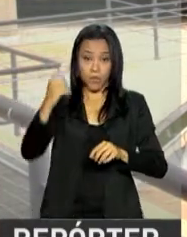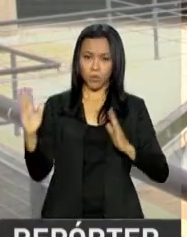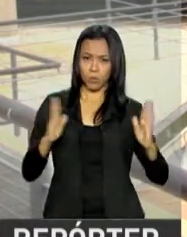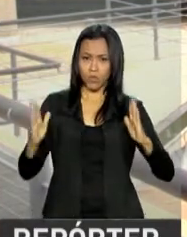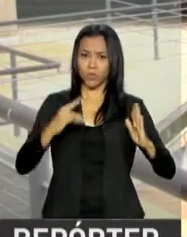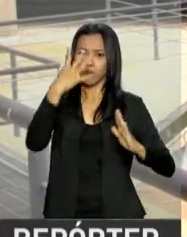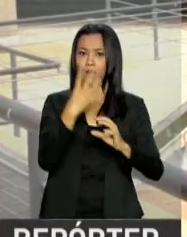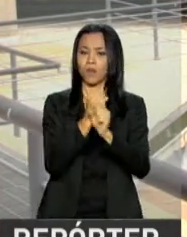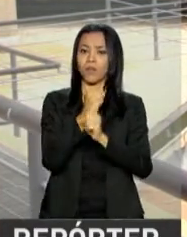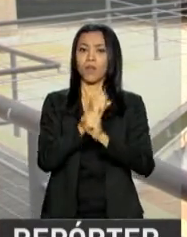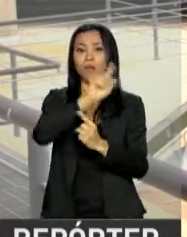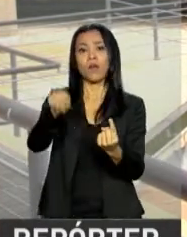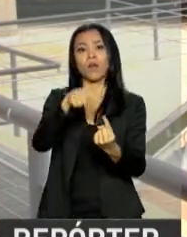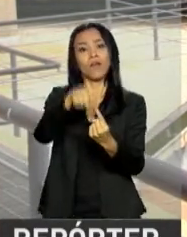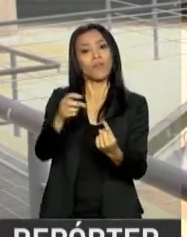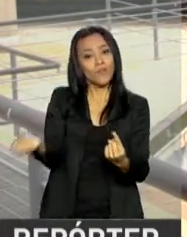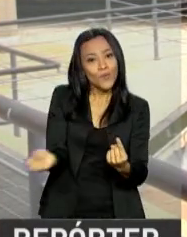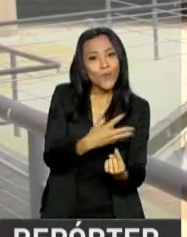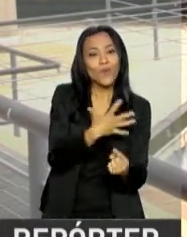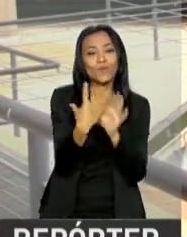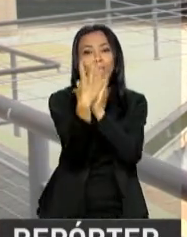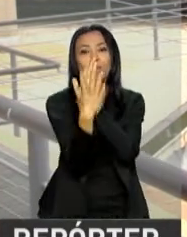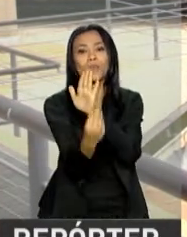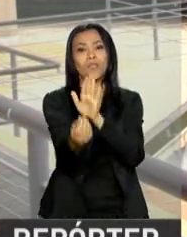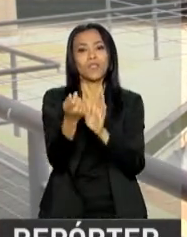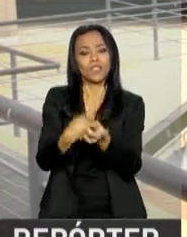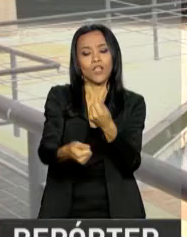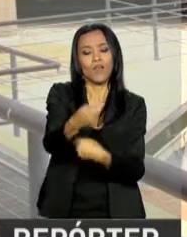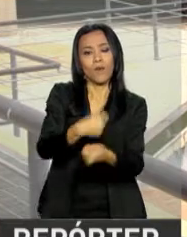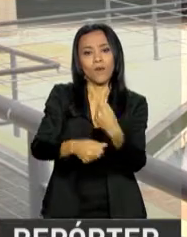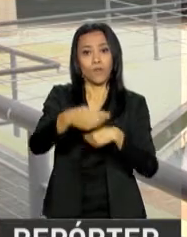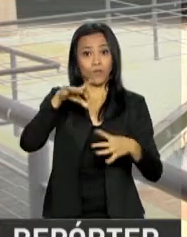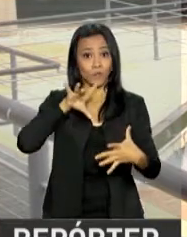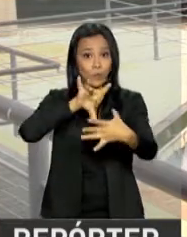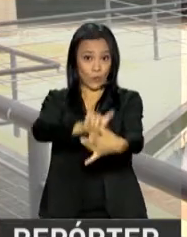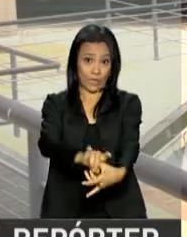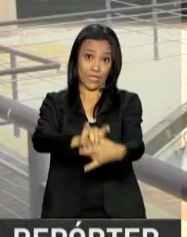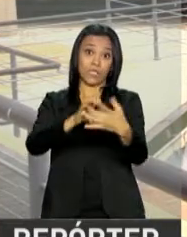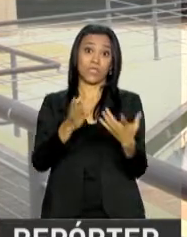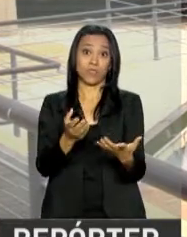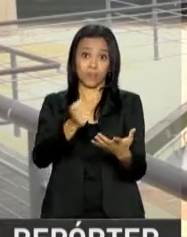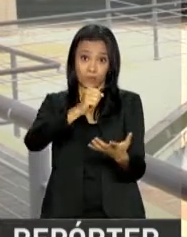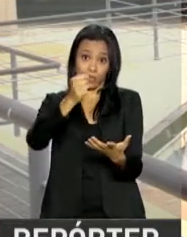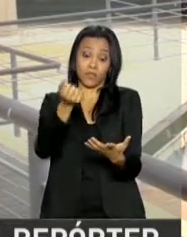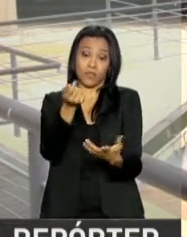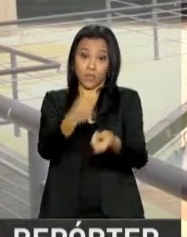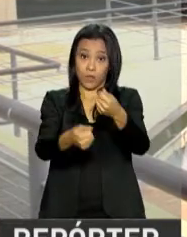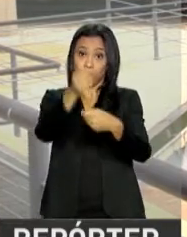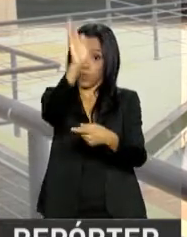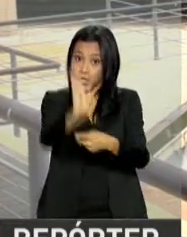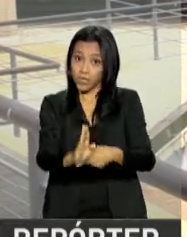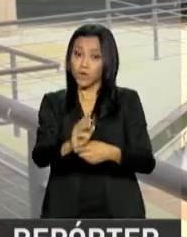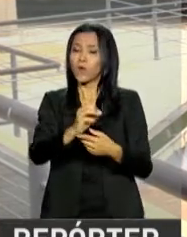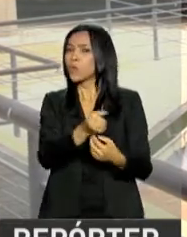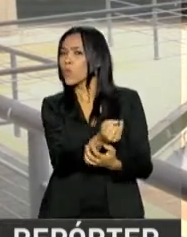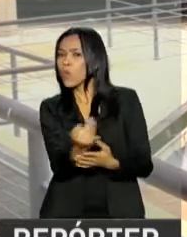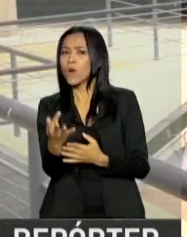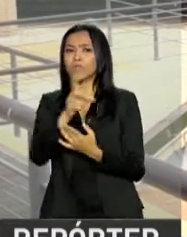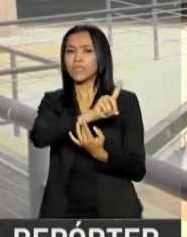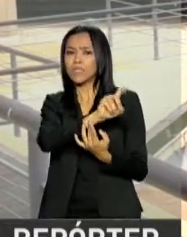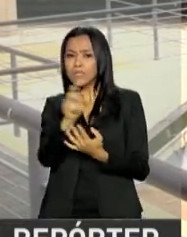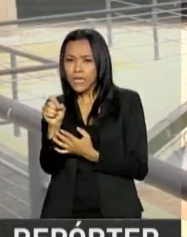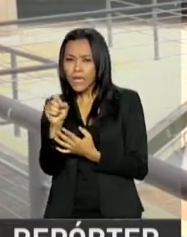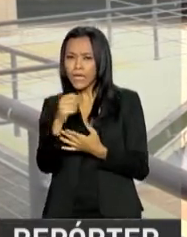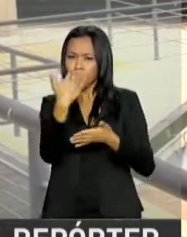ea idéia é estimular novos modelos de negócios em uma economia brasileira mais conectada serão 100 ações nove eixos